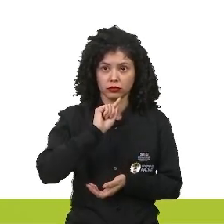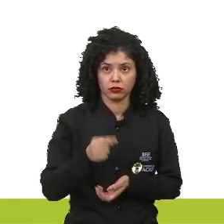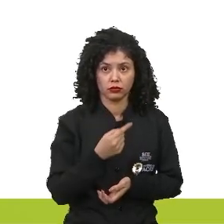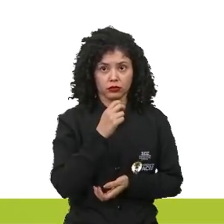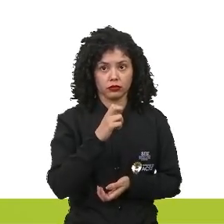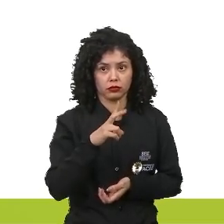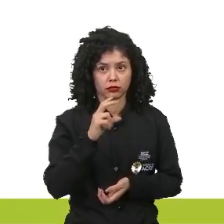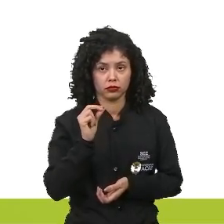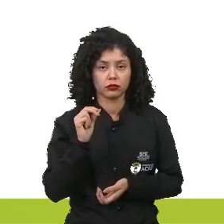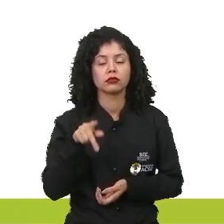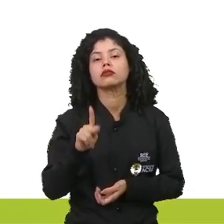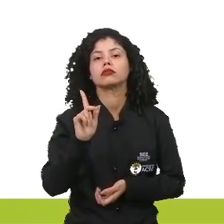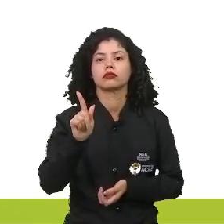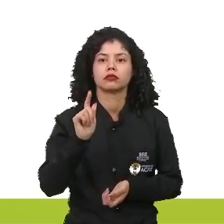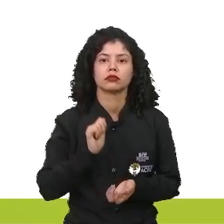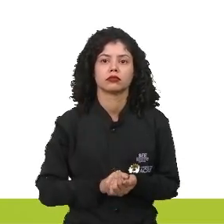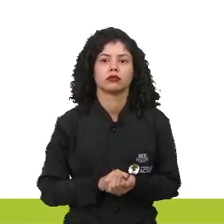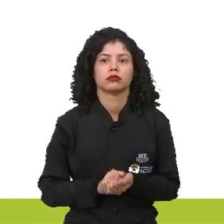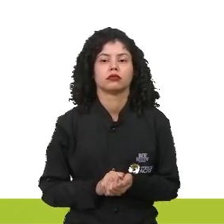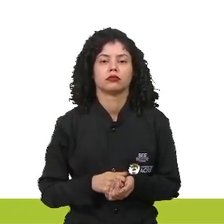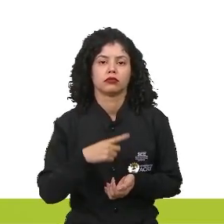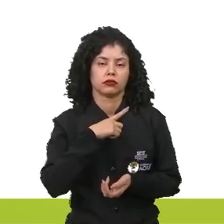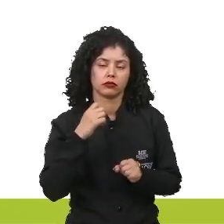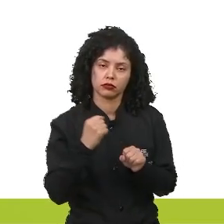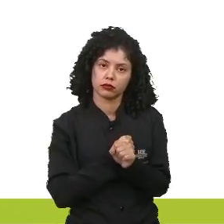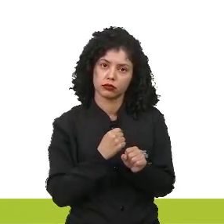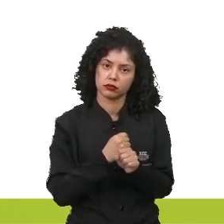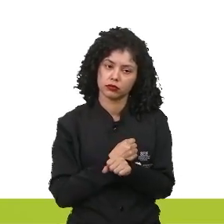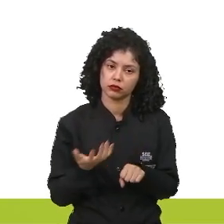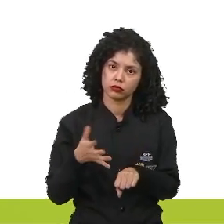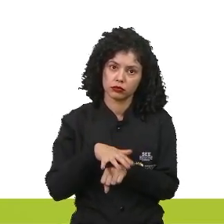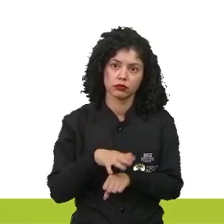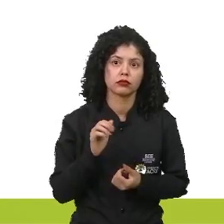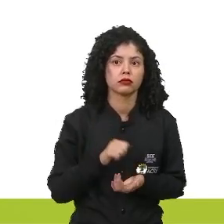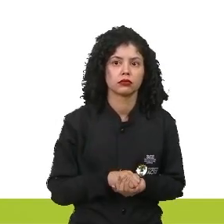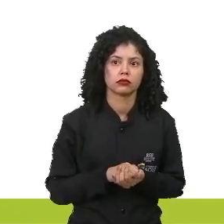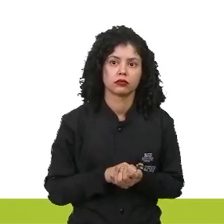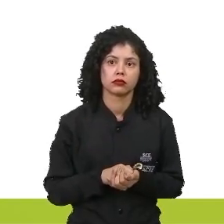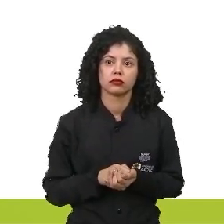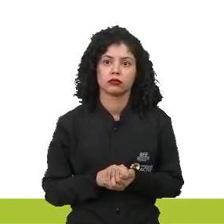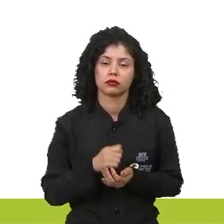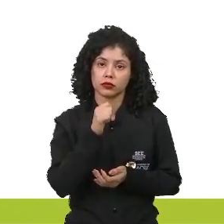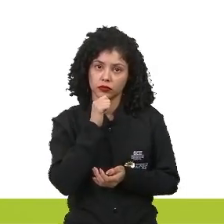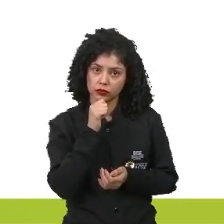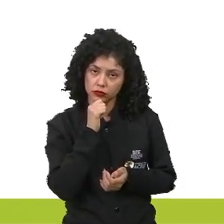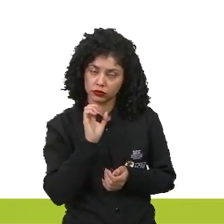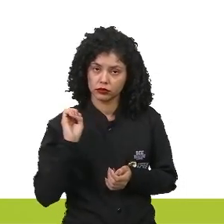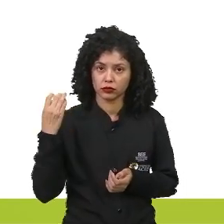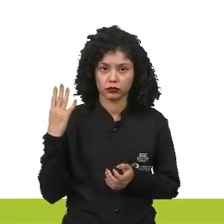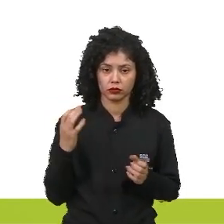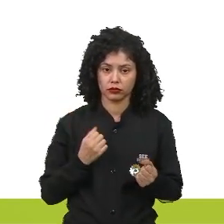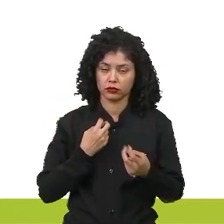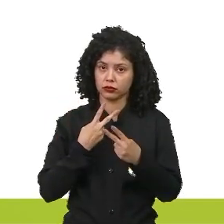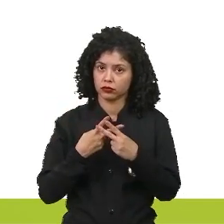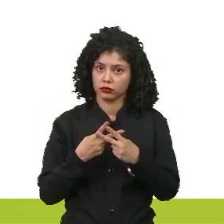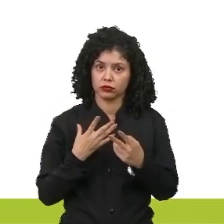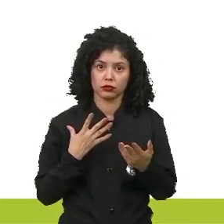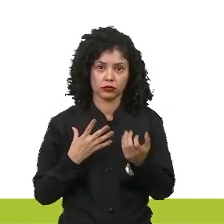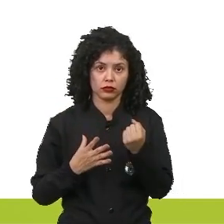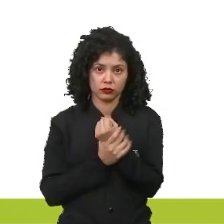quilos de ouro por ano que deveria ser atingida pela colônia. Caso contrário, penhorava-se os bens dos senhores de